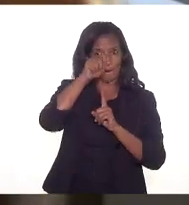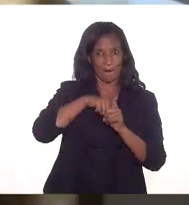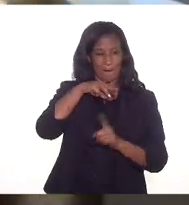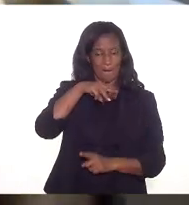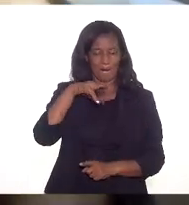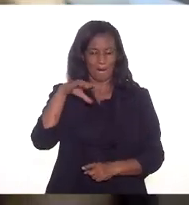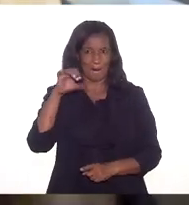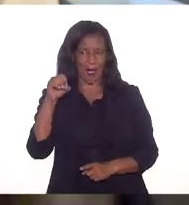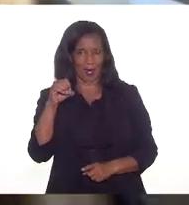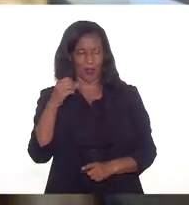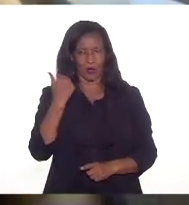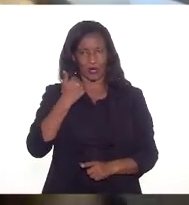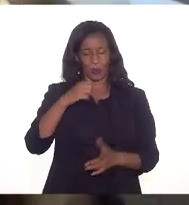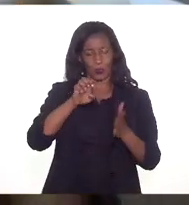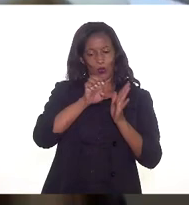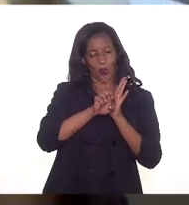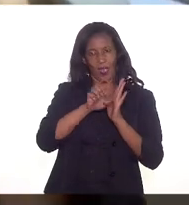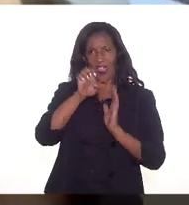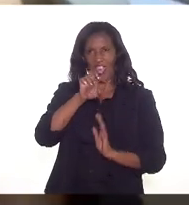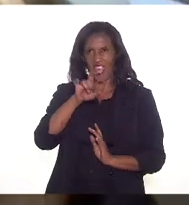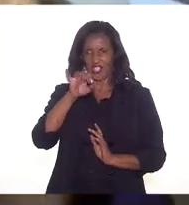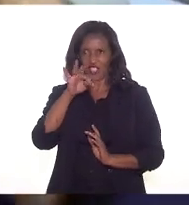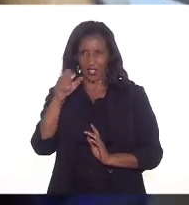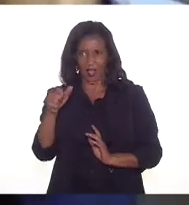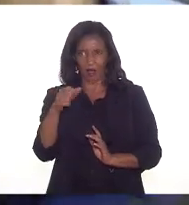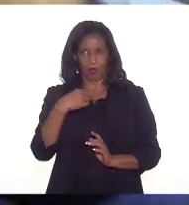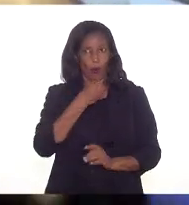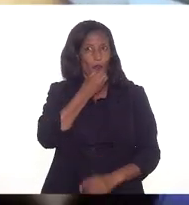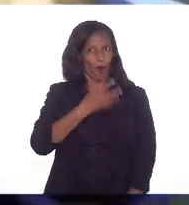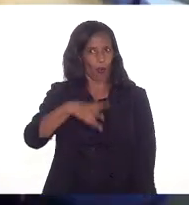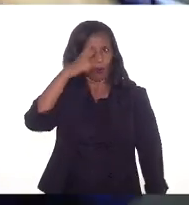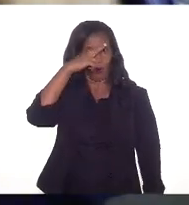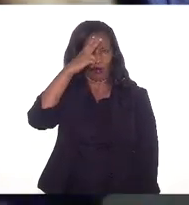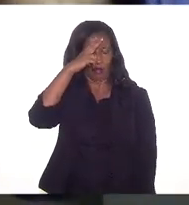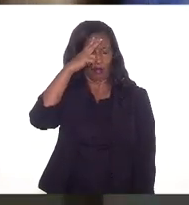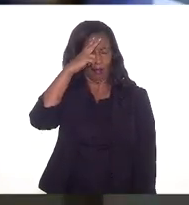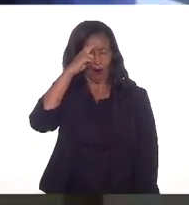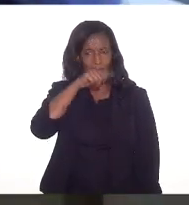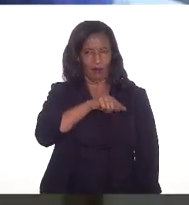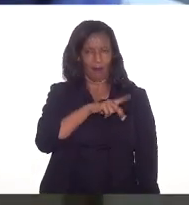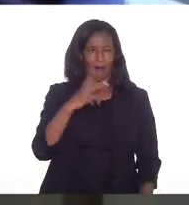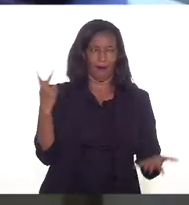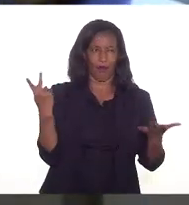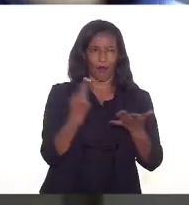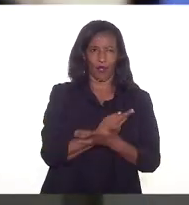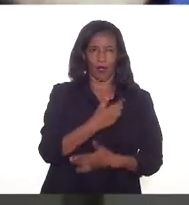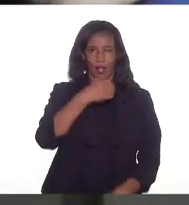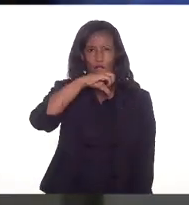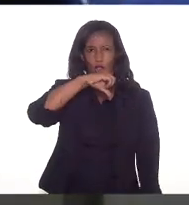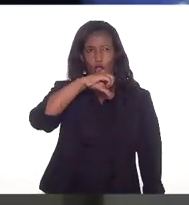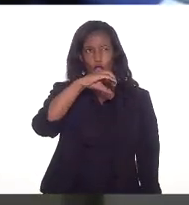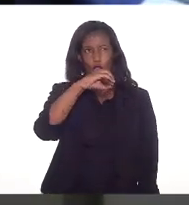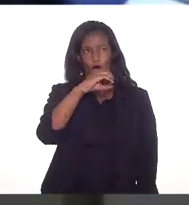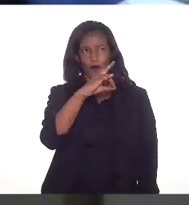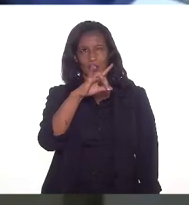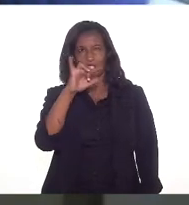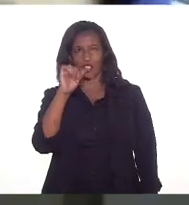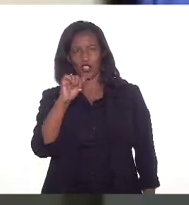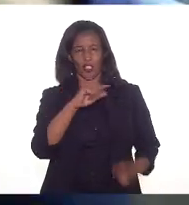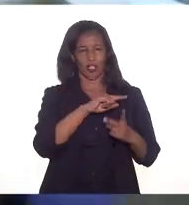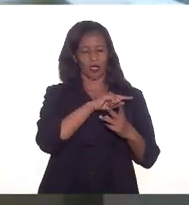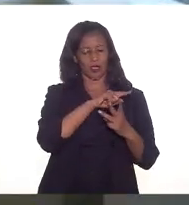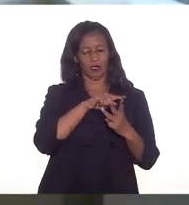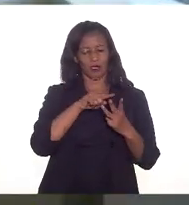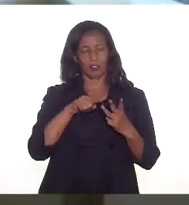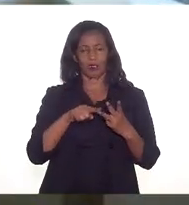o edital, salvo eu de memória, essa outorga só chegará em 90 dias. 90 dias vai dar